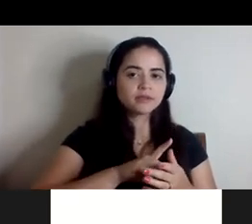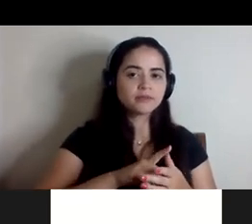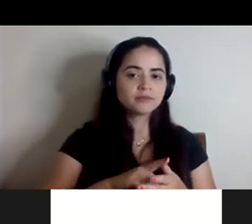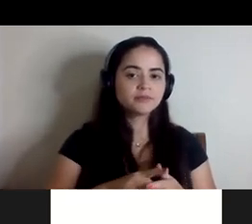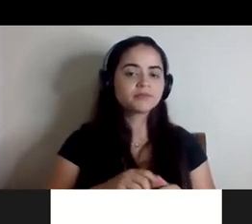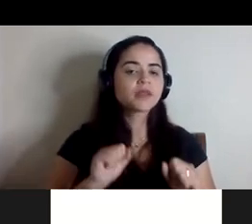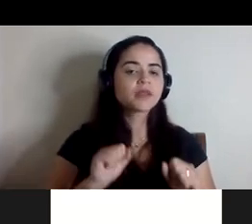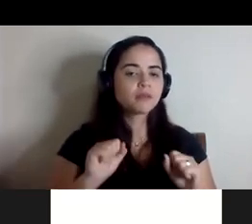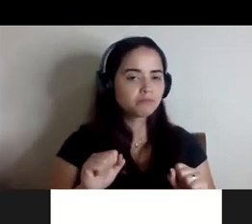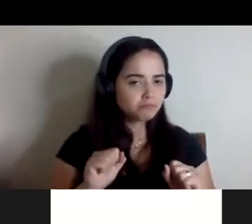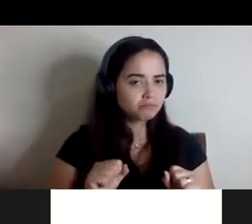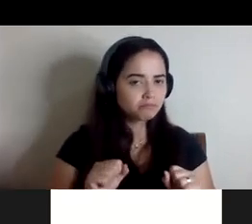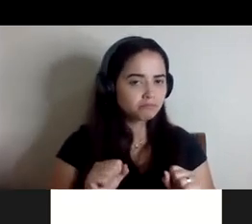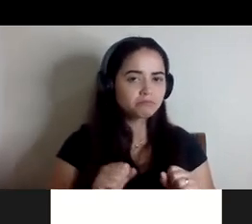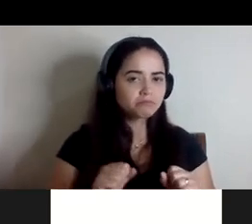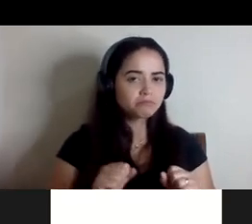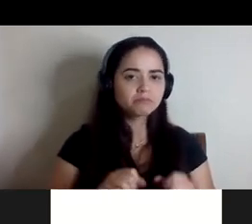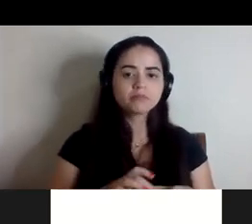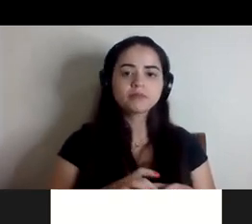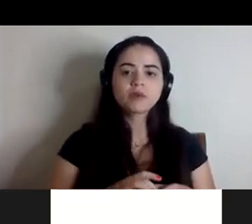total disposição de quem estiver na